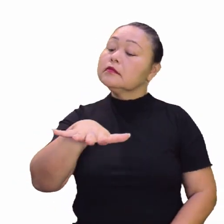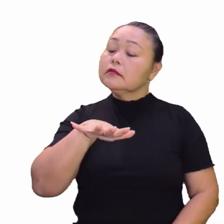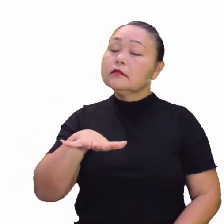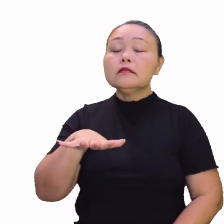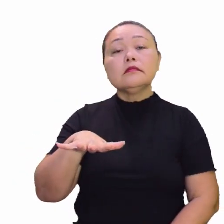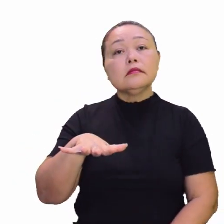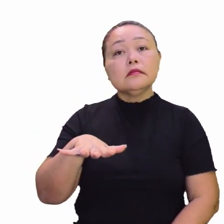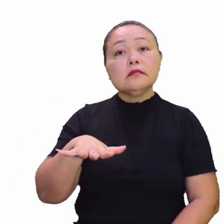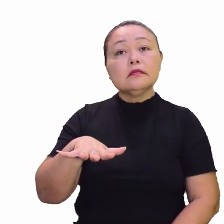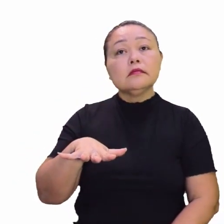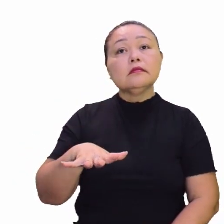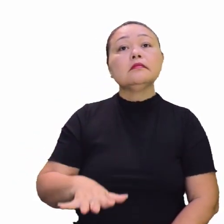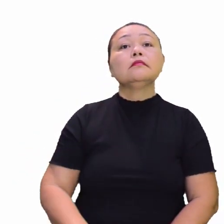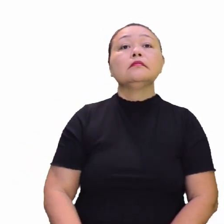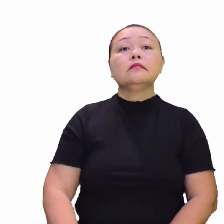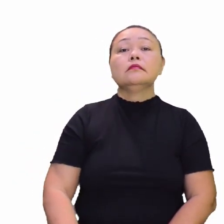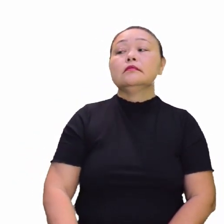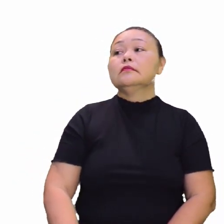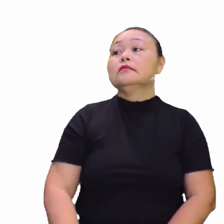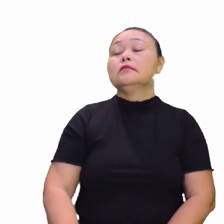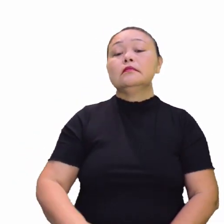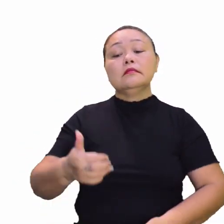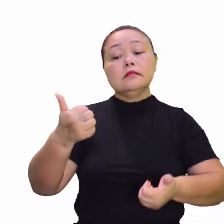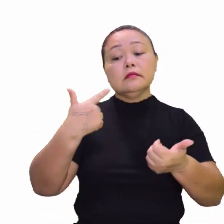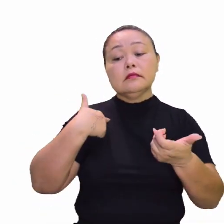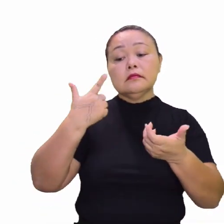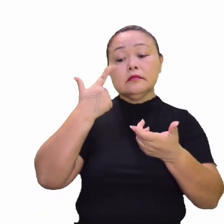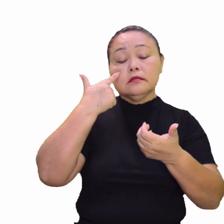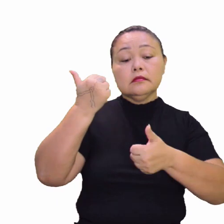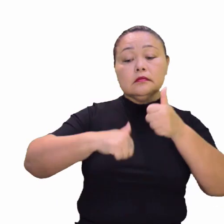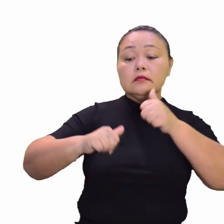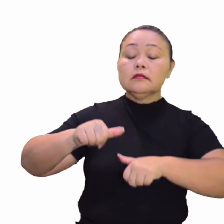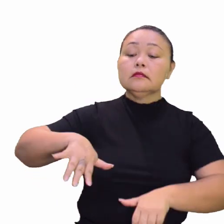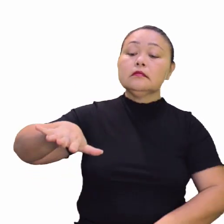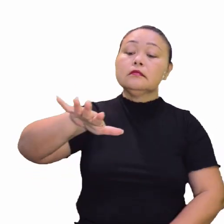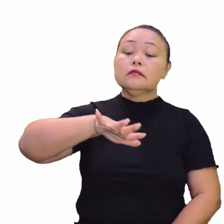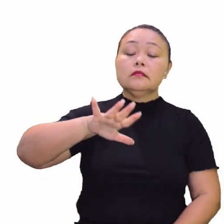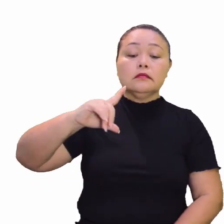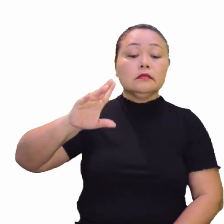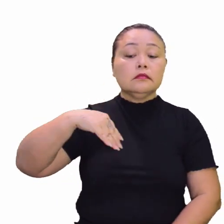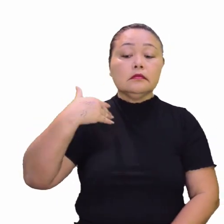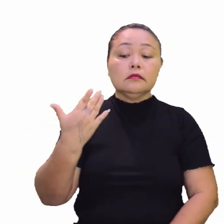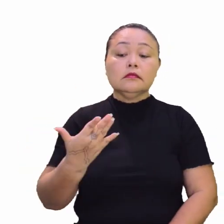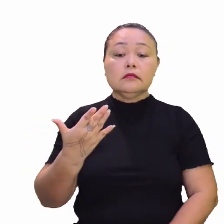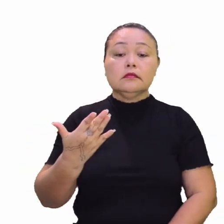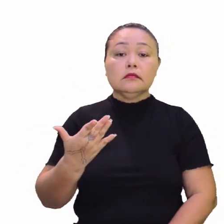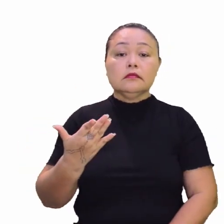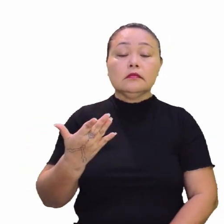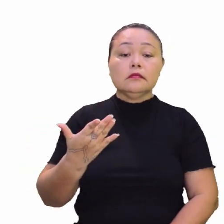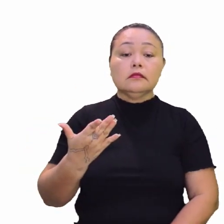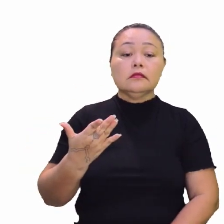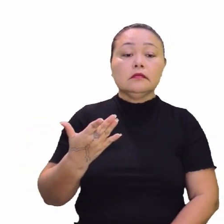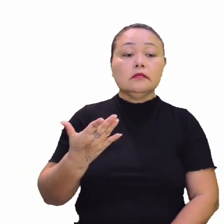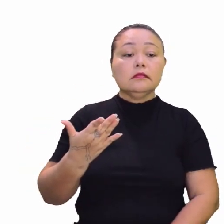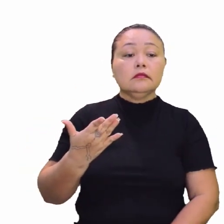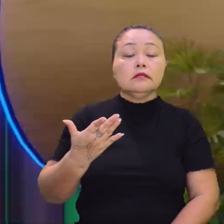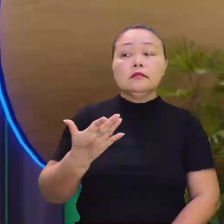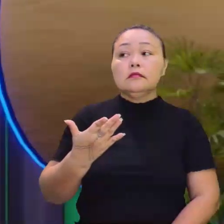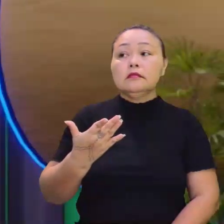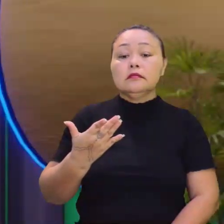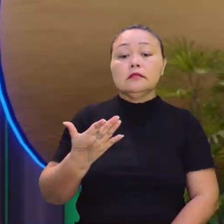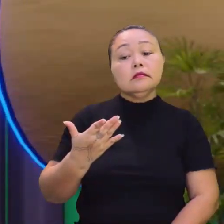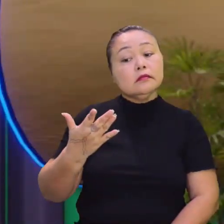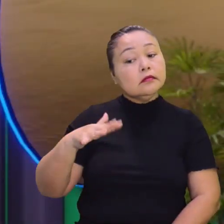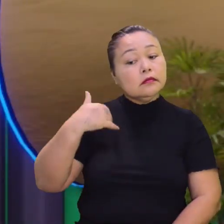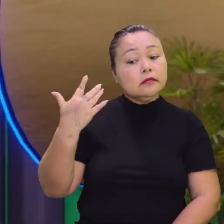área. Vem aqui comigo rapidamente, analisa a situação seguinte. Quando a gente analisa, vem aqui